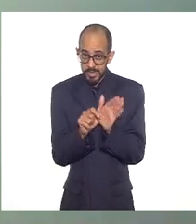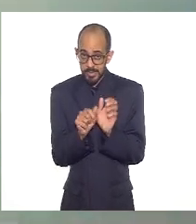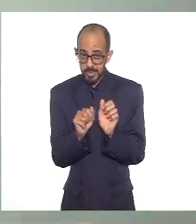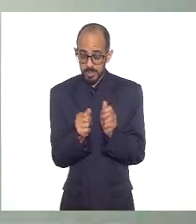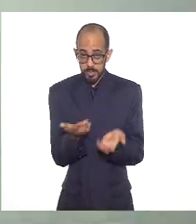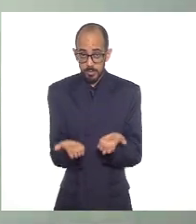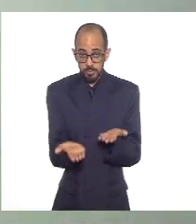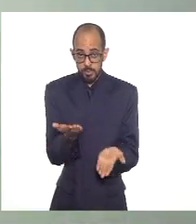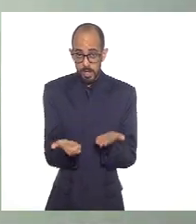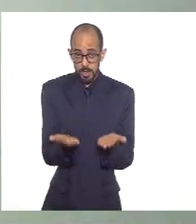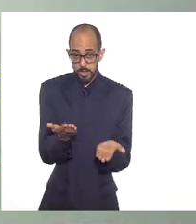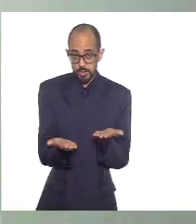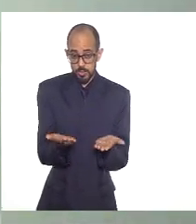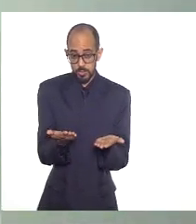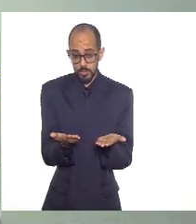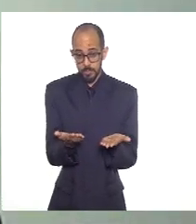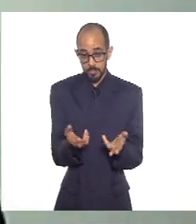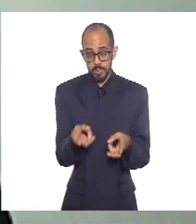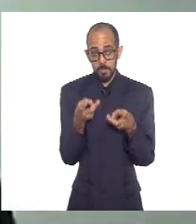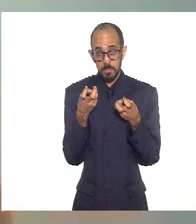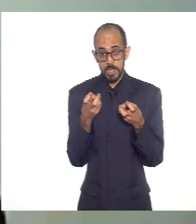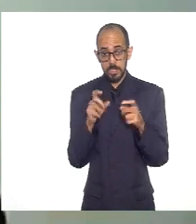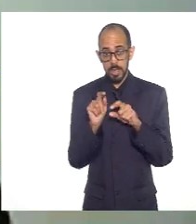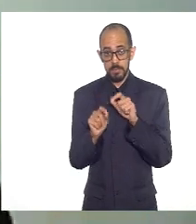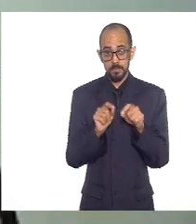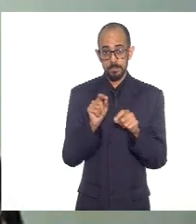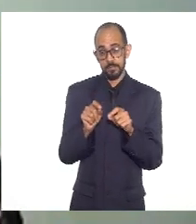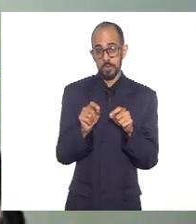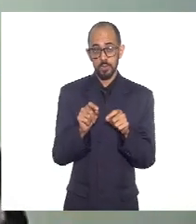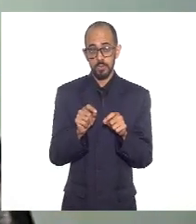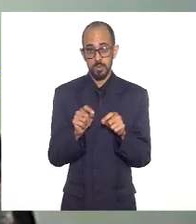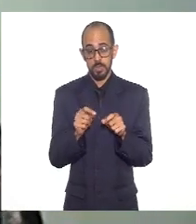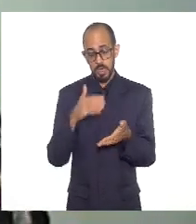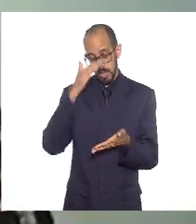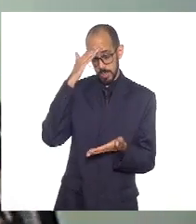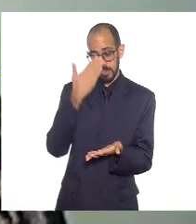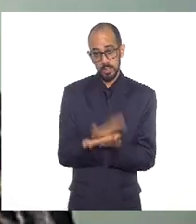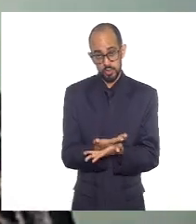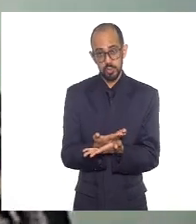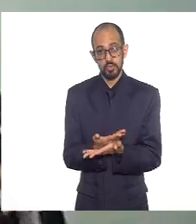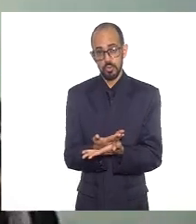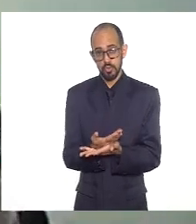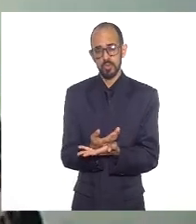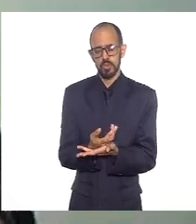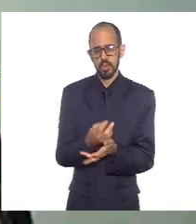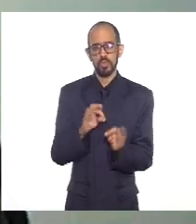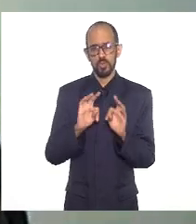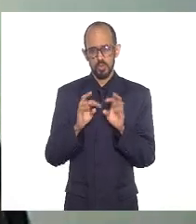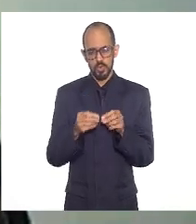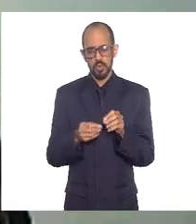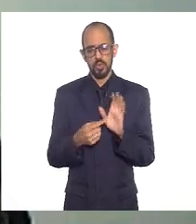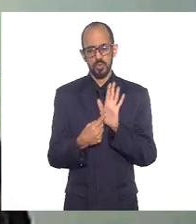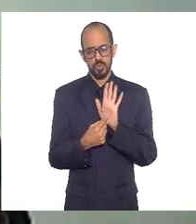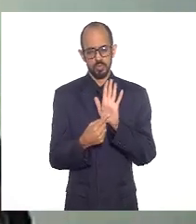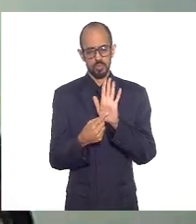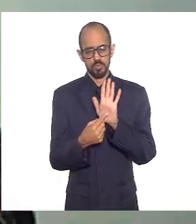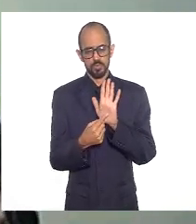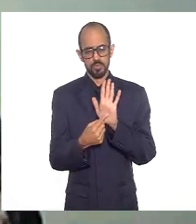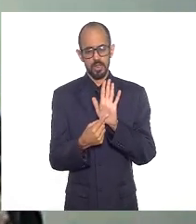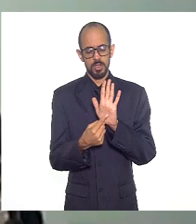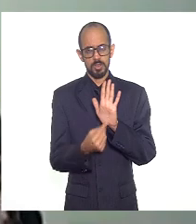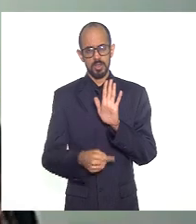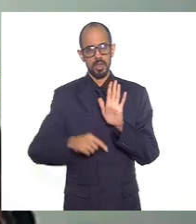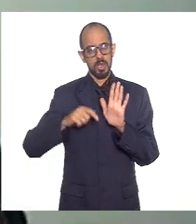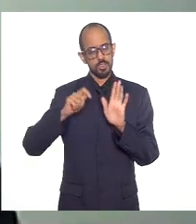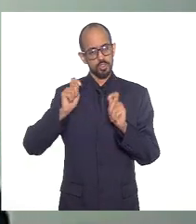do orçamento, a gente tem que, acredito eu, que com essas medidas de transparência e de controle, a